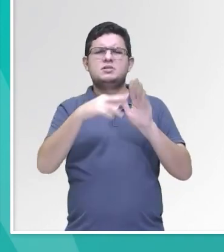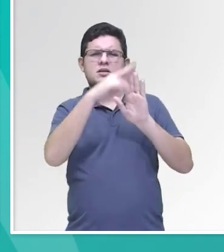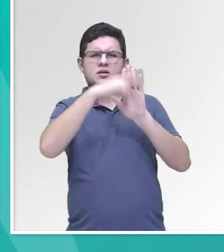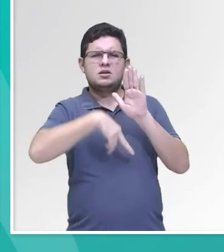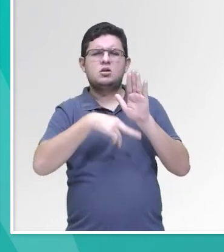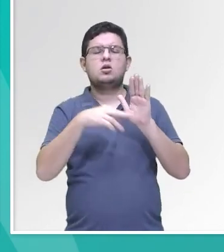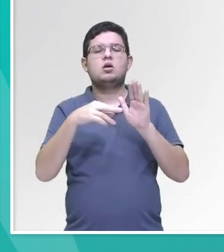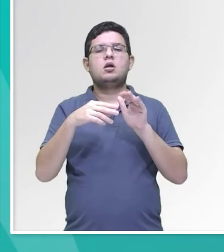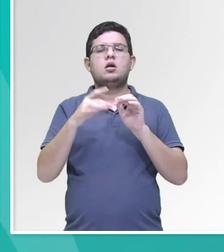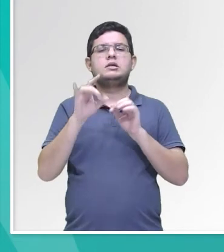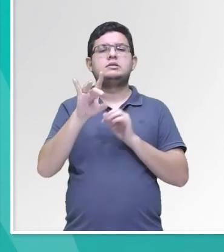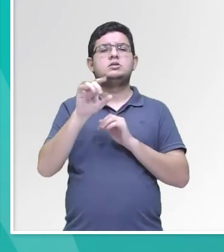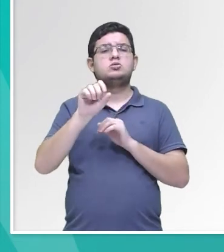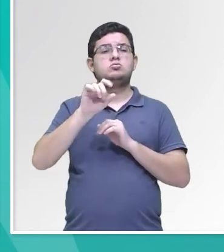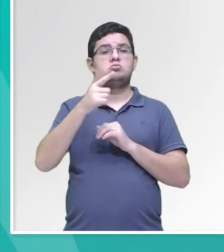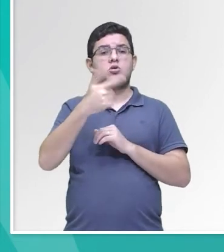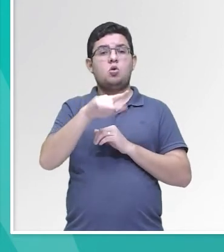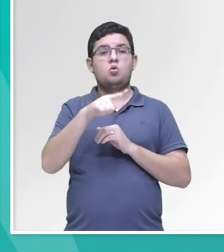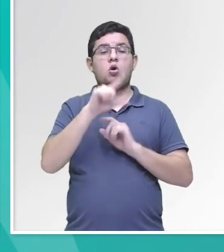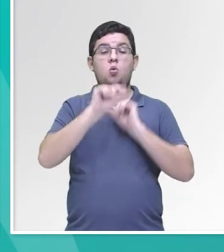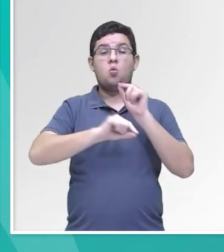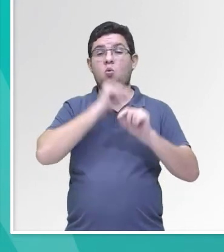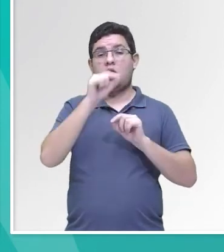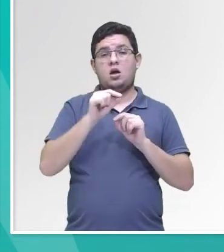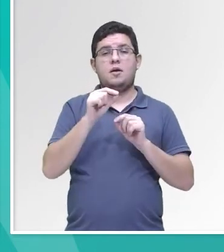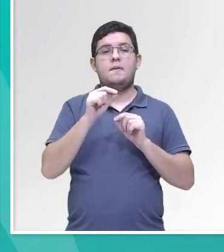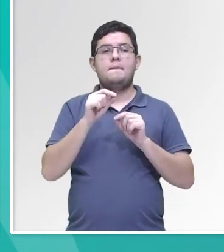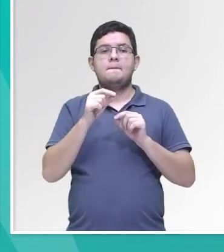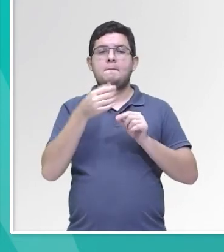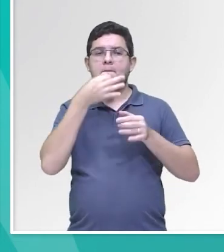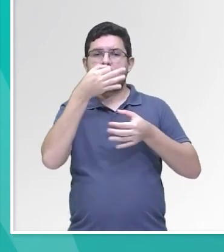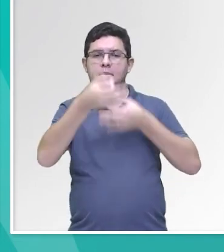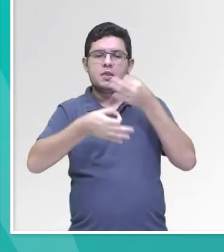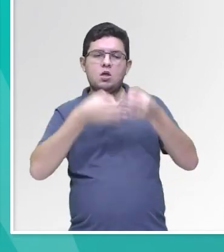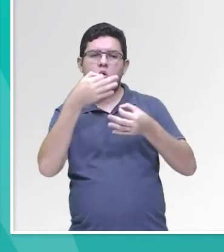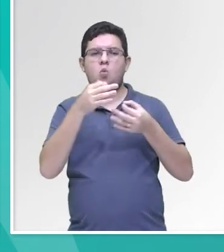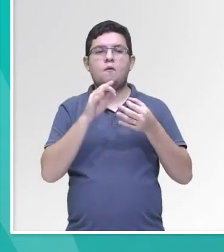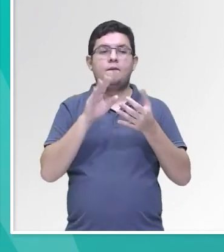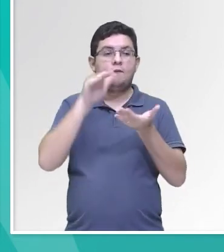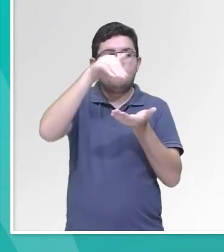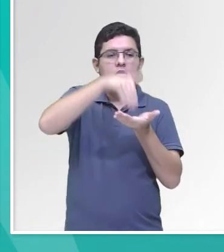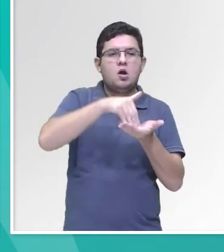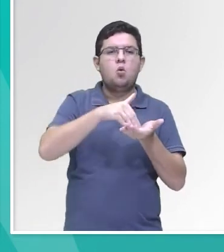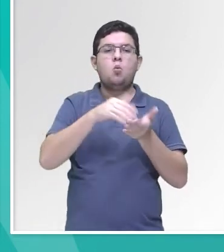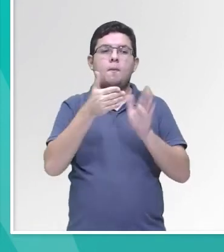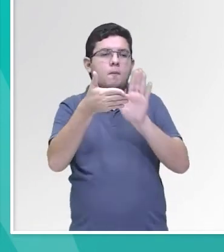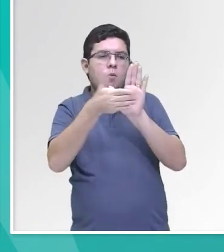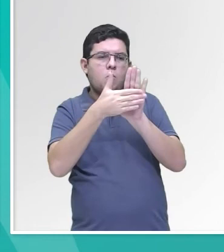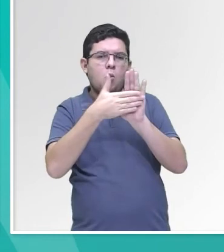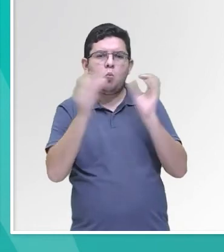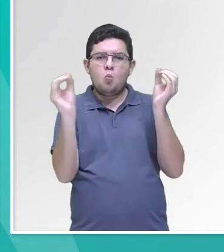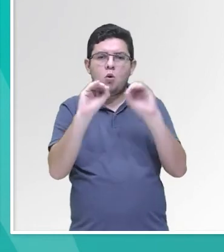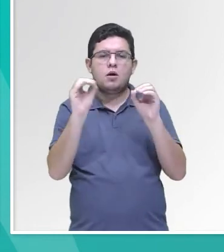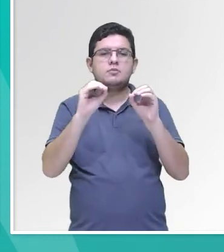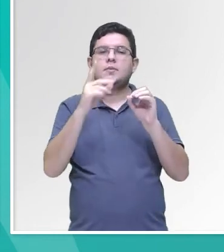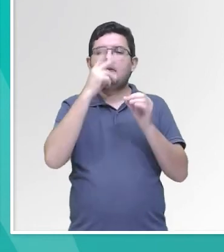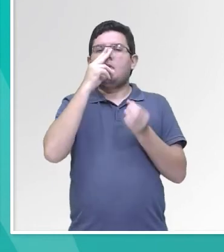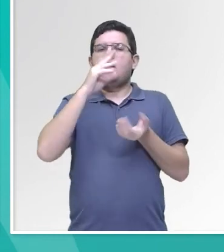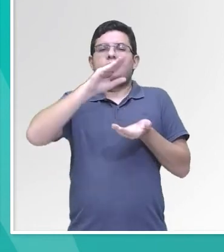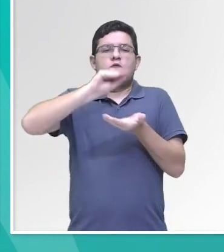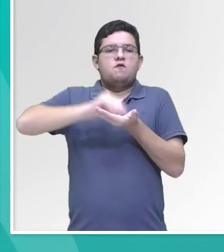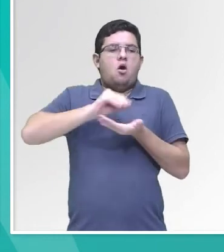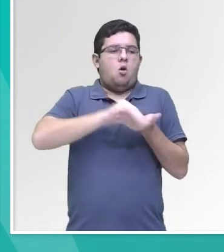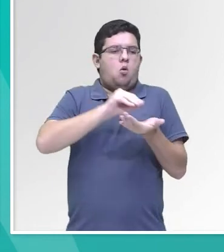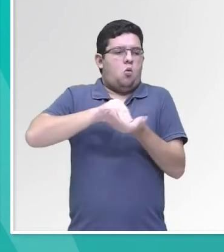de intervenção, ela está incompleta. Então, por isso que aqui a gente já vai treinar, escrever a redação com